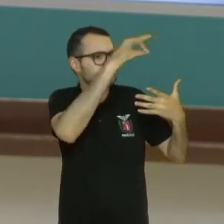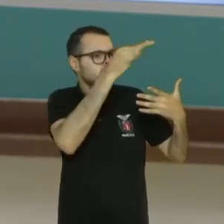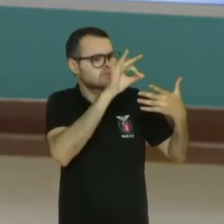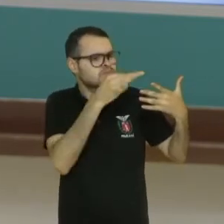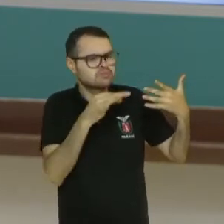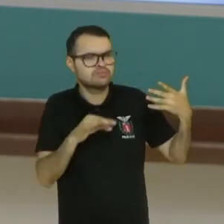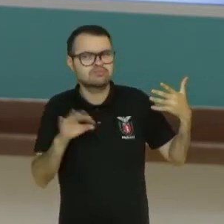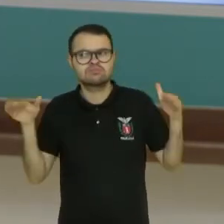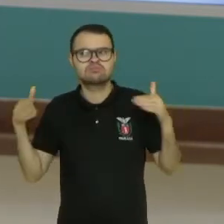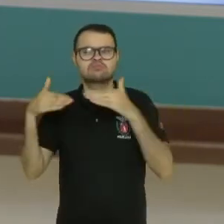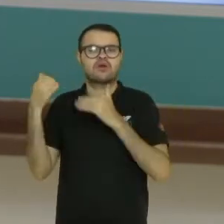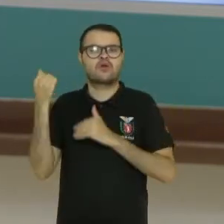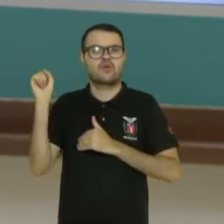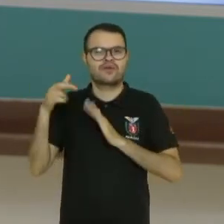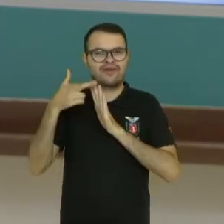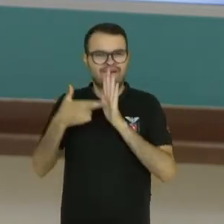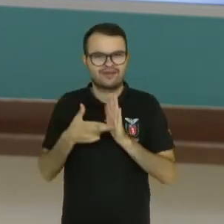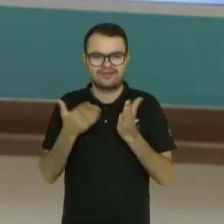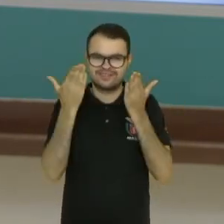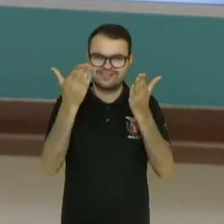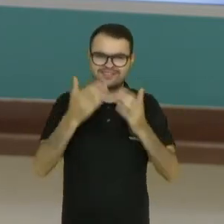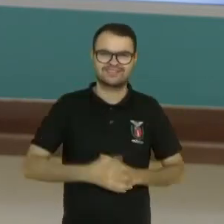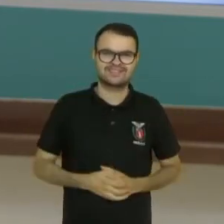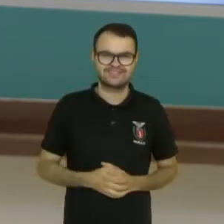do octeto? Agora é com vocês.